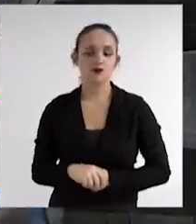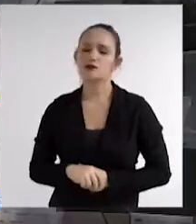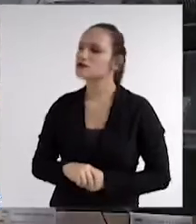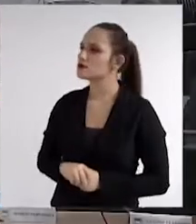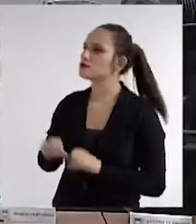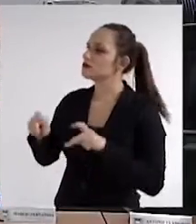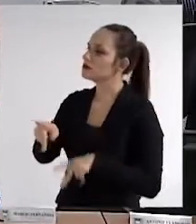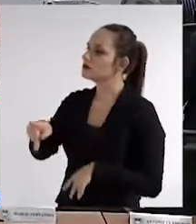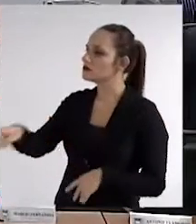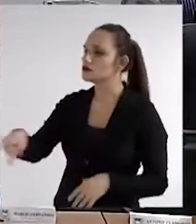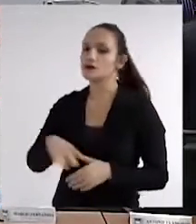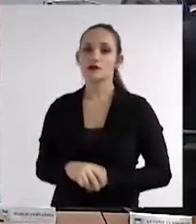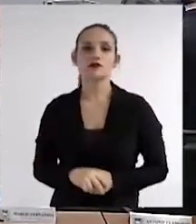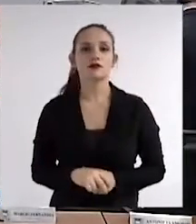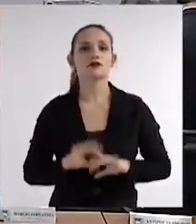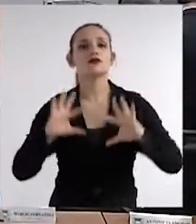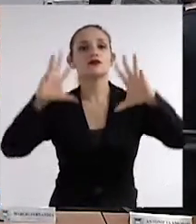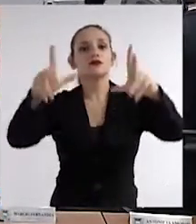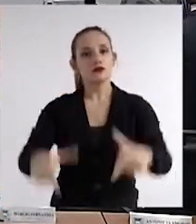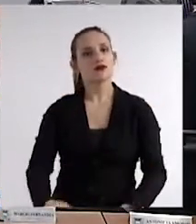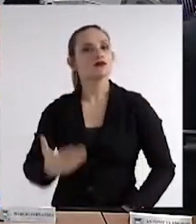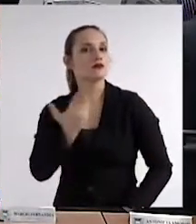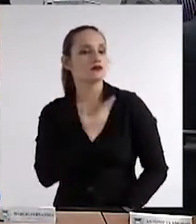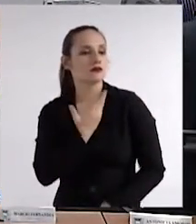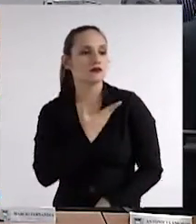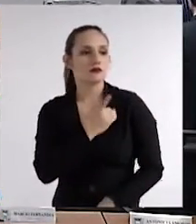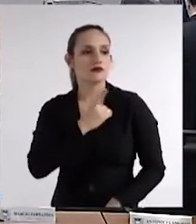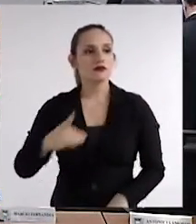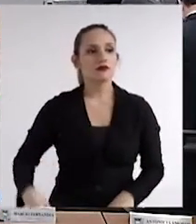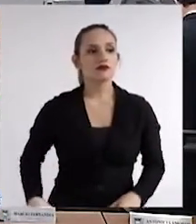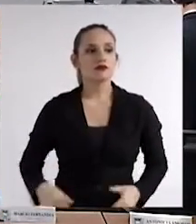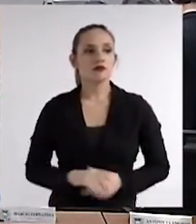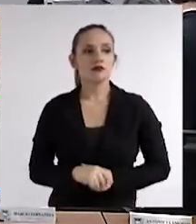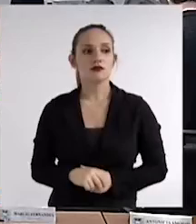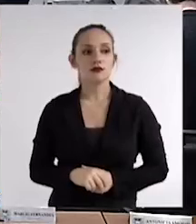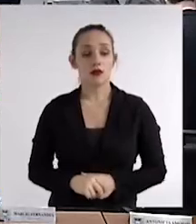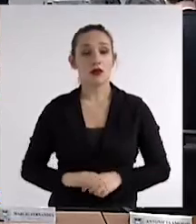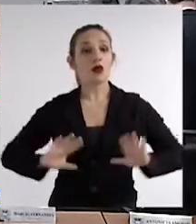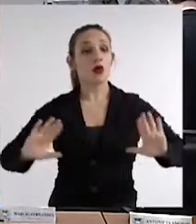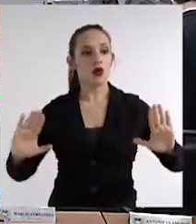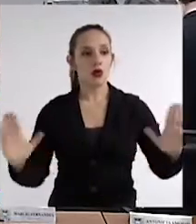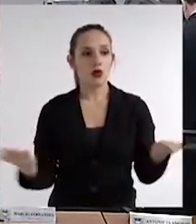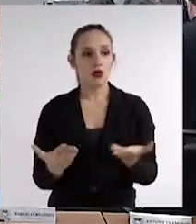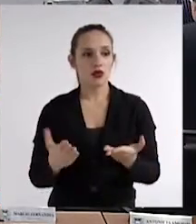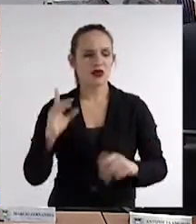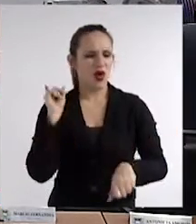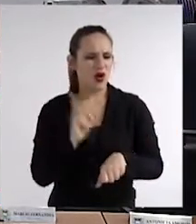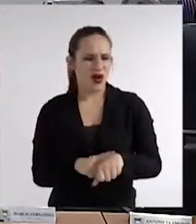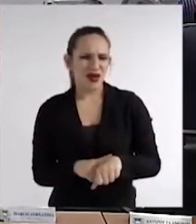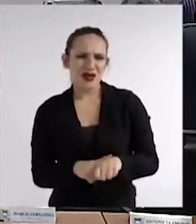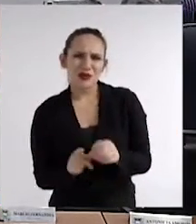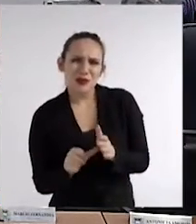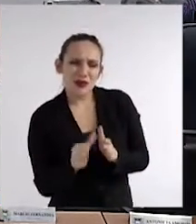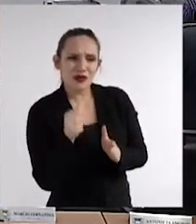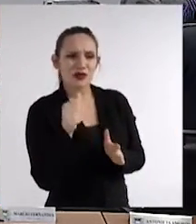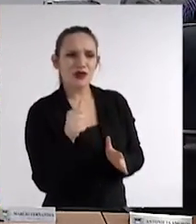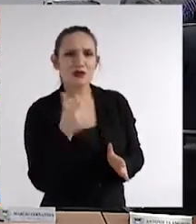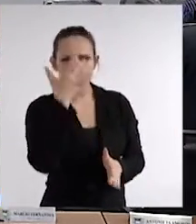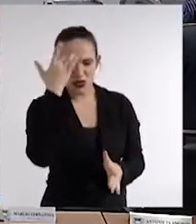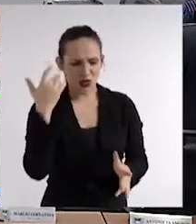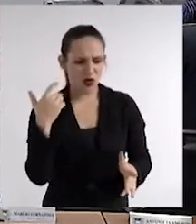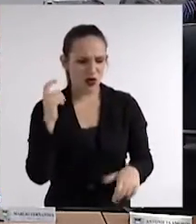Senhor presidente, nobres colegas deputados, hoje, logo no primeiro horário, recebi